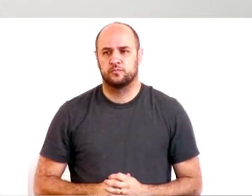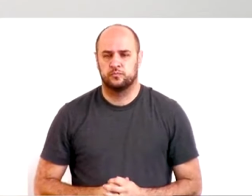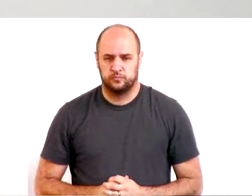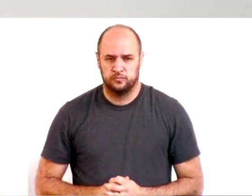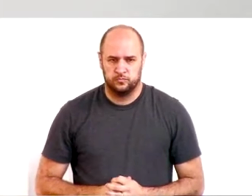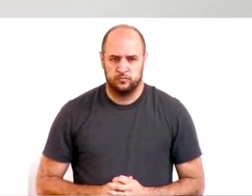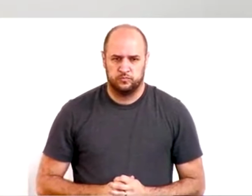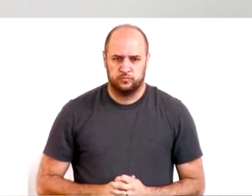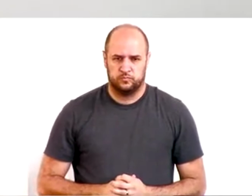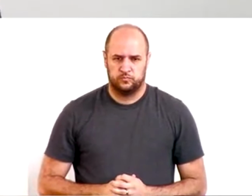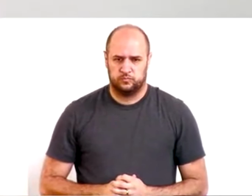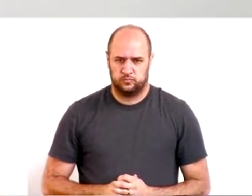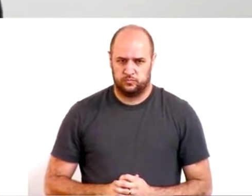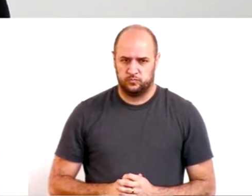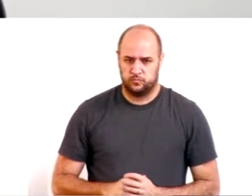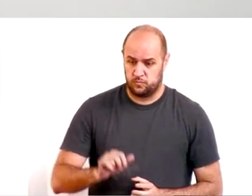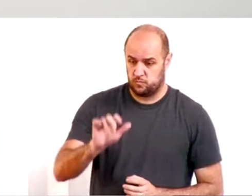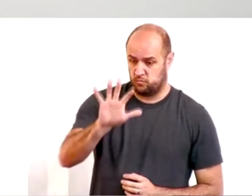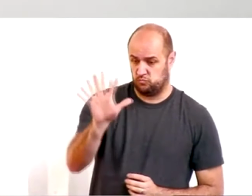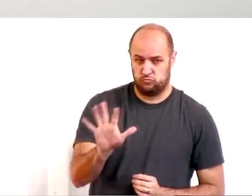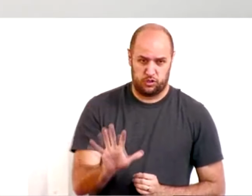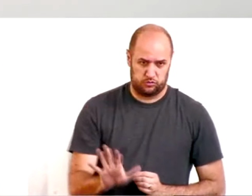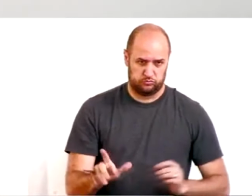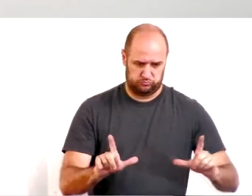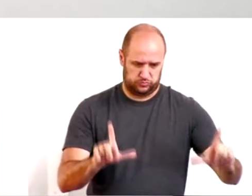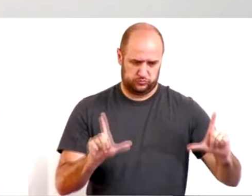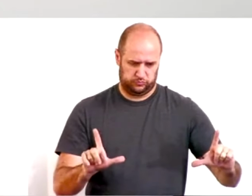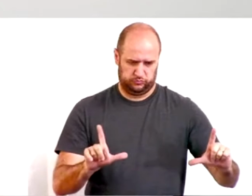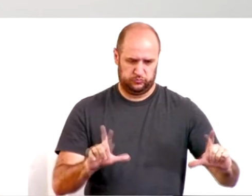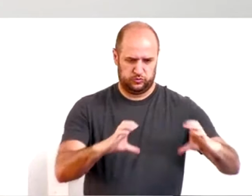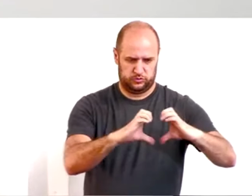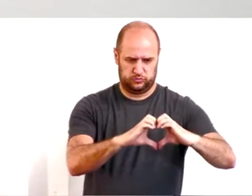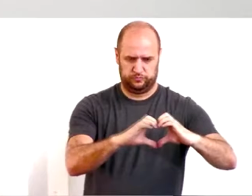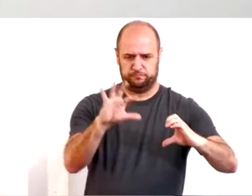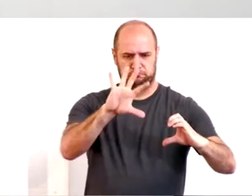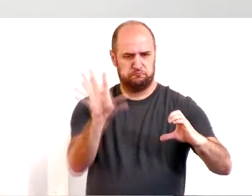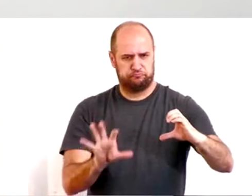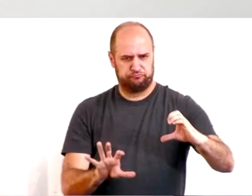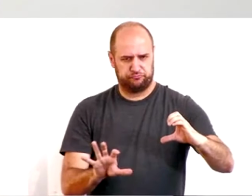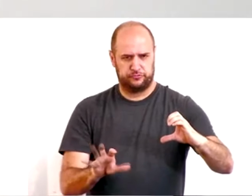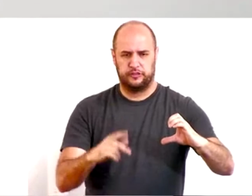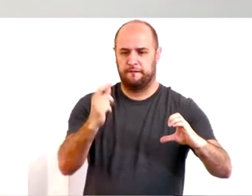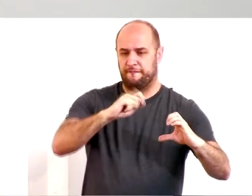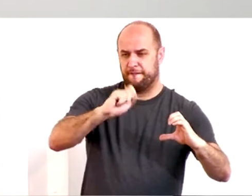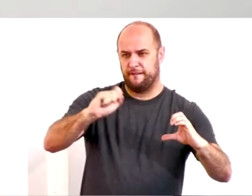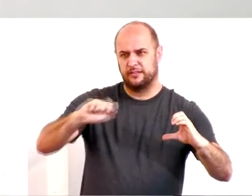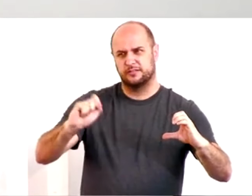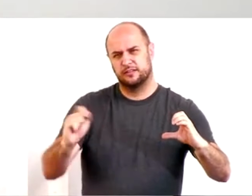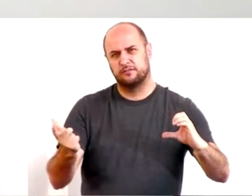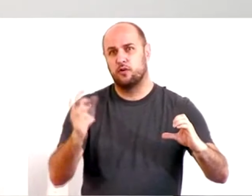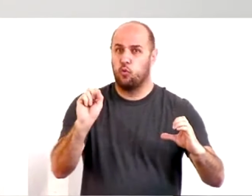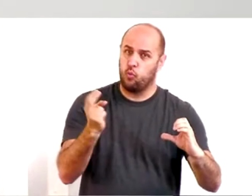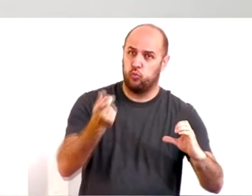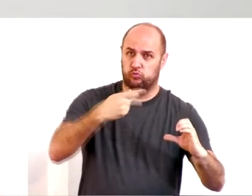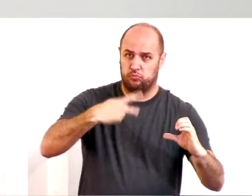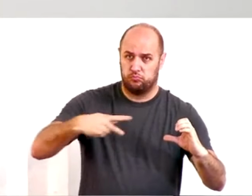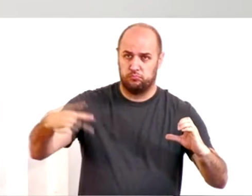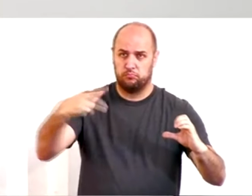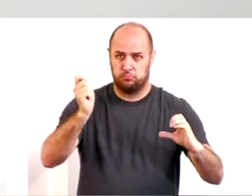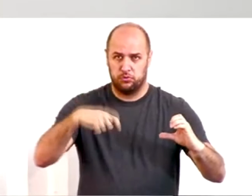Do lado, de um dos lados do coração, você pode escrever ou